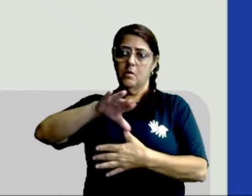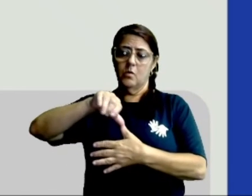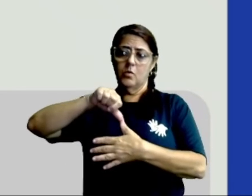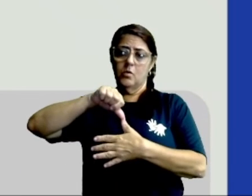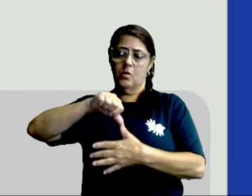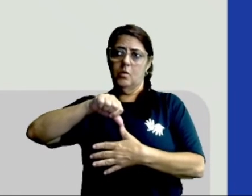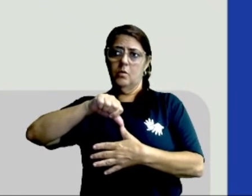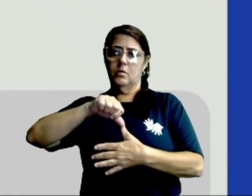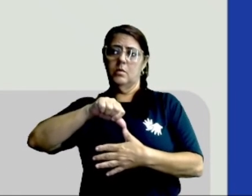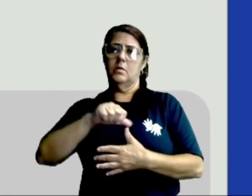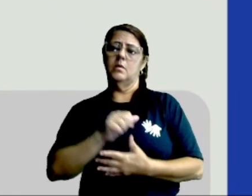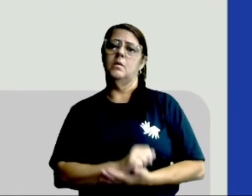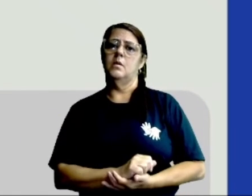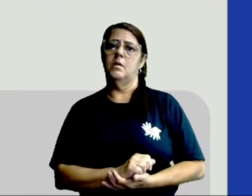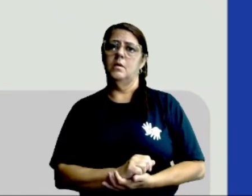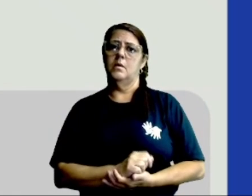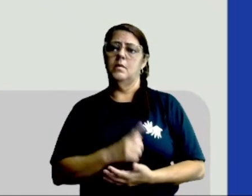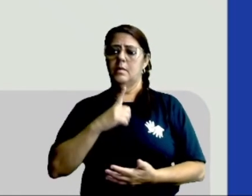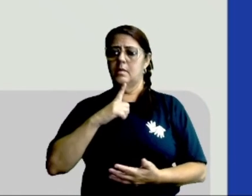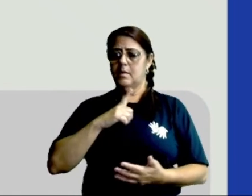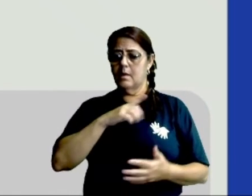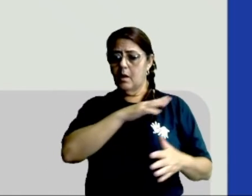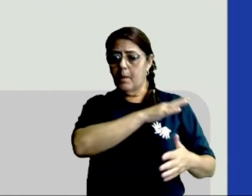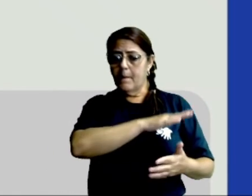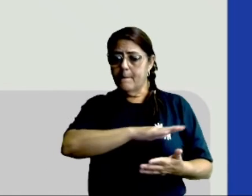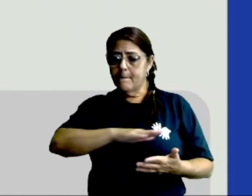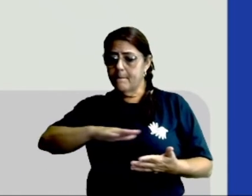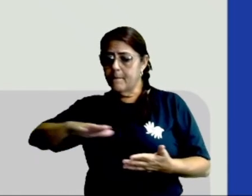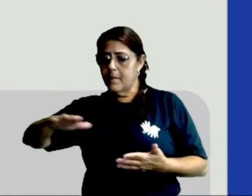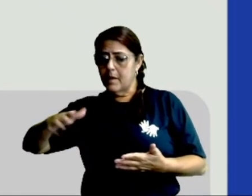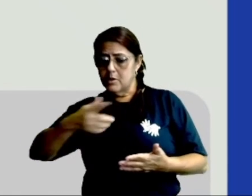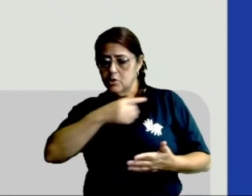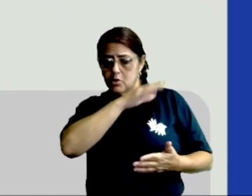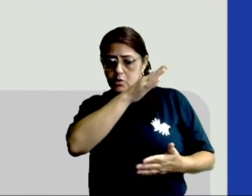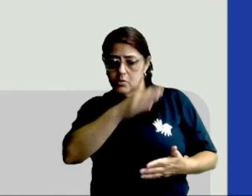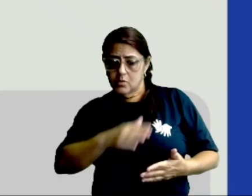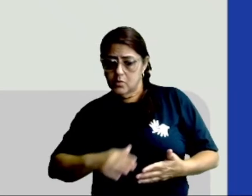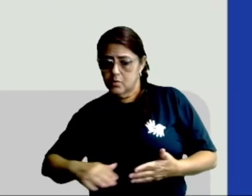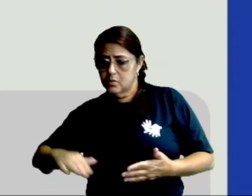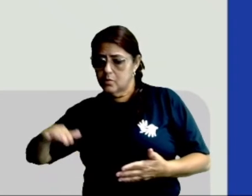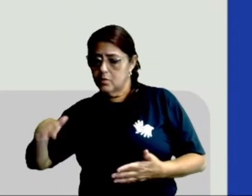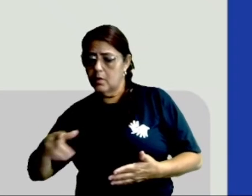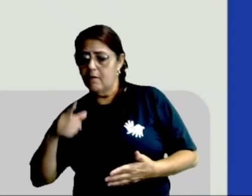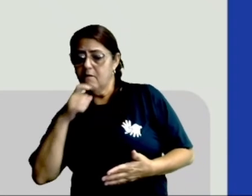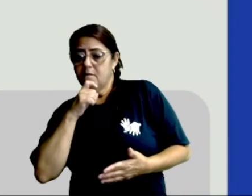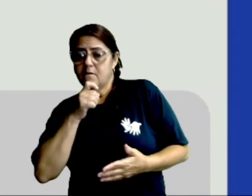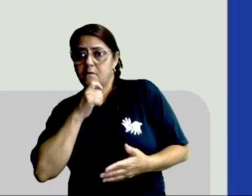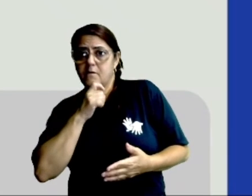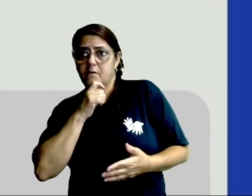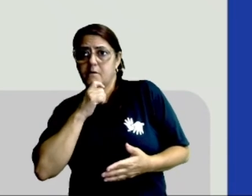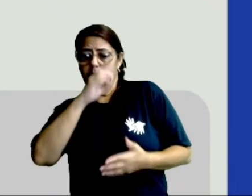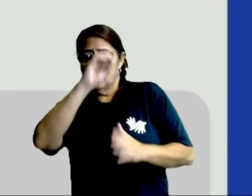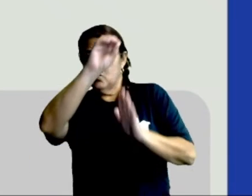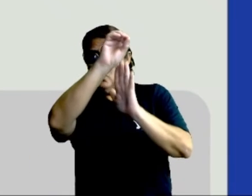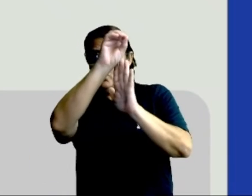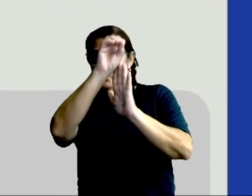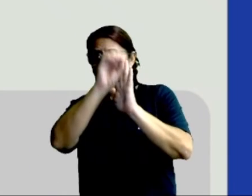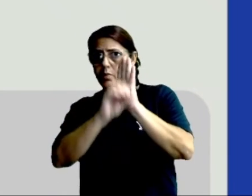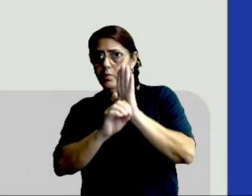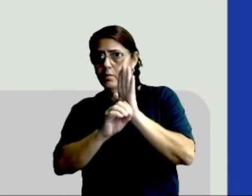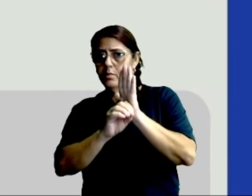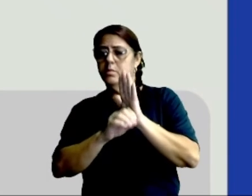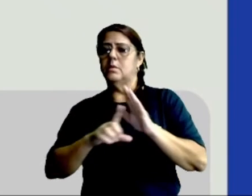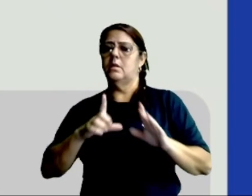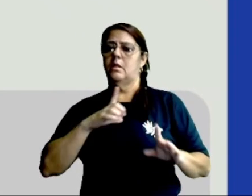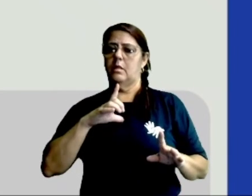Polar Ártico, as baixas altitudes dificultam, né, a fixação do homem, então vamos ter um índice muito